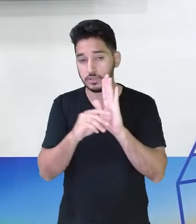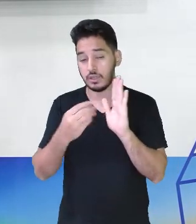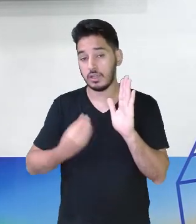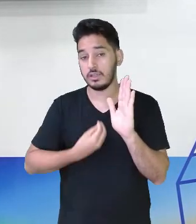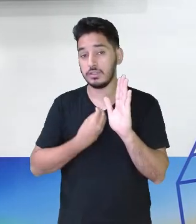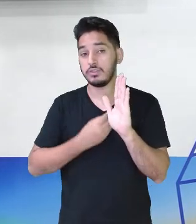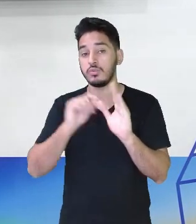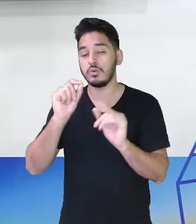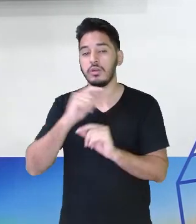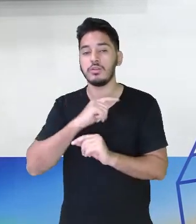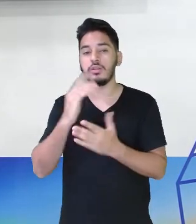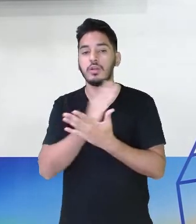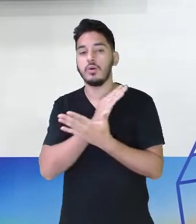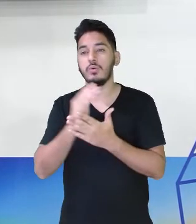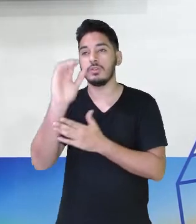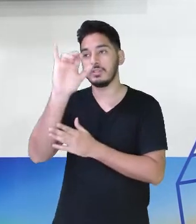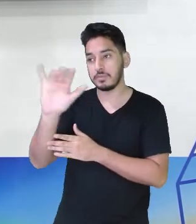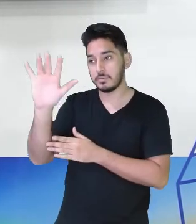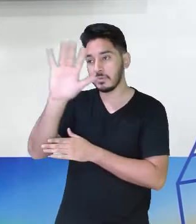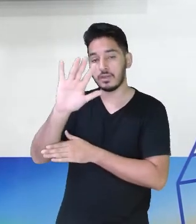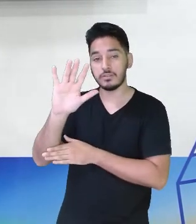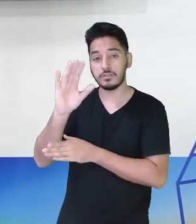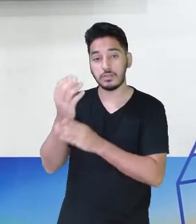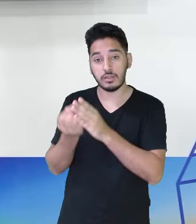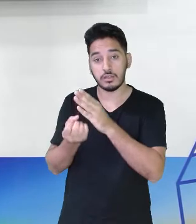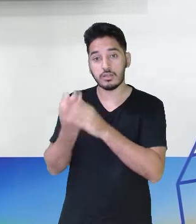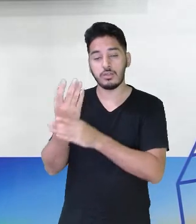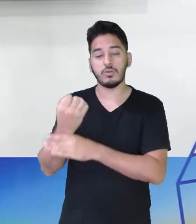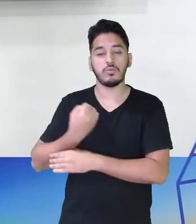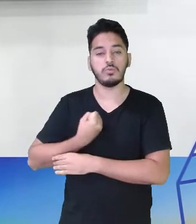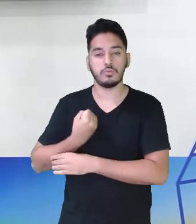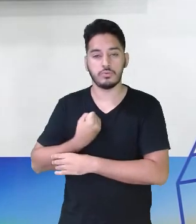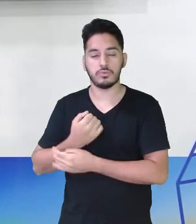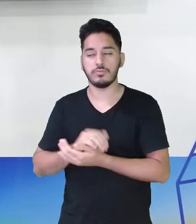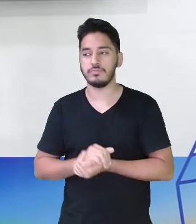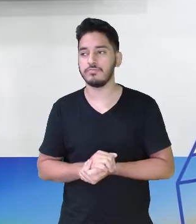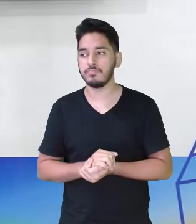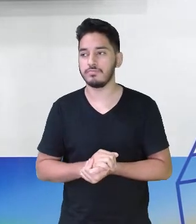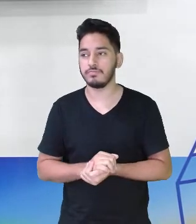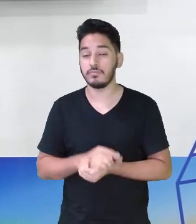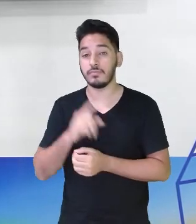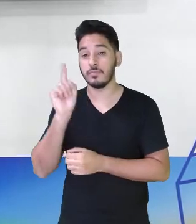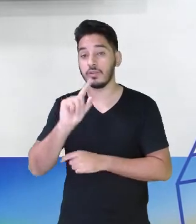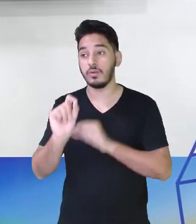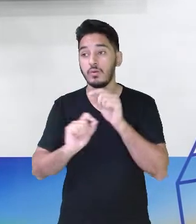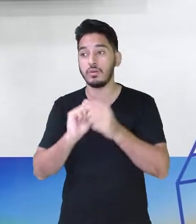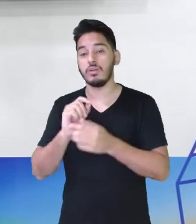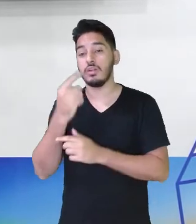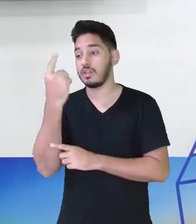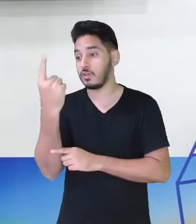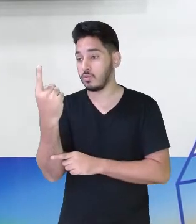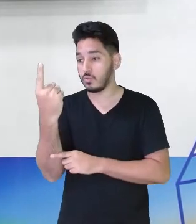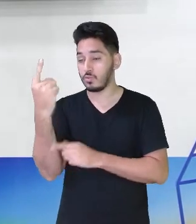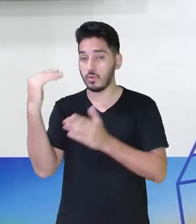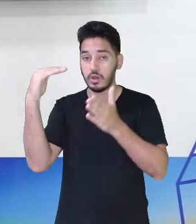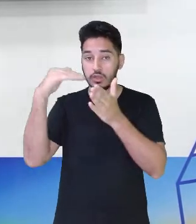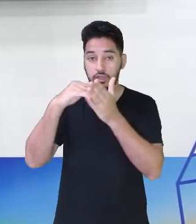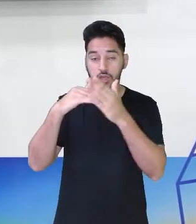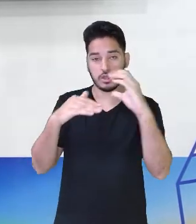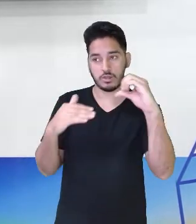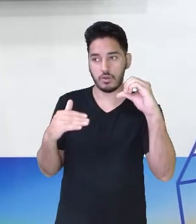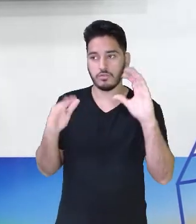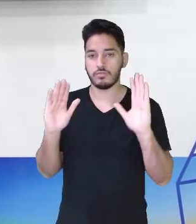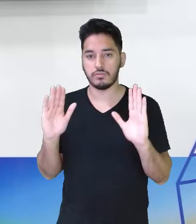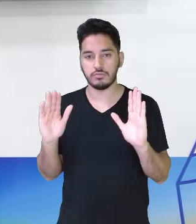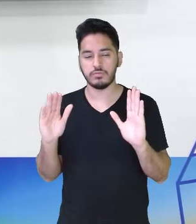existem símbolos, né, que formam os nossos números, na verdade. São os algarismos de 1 a